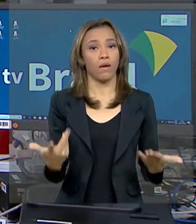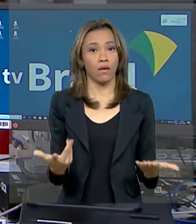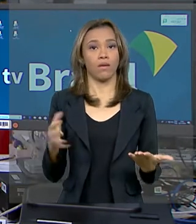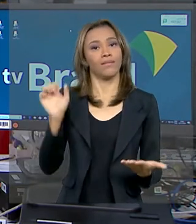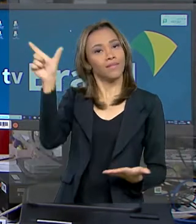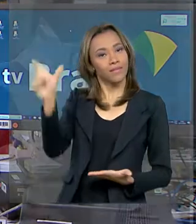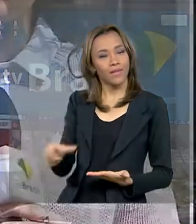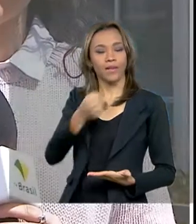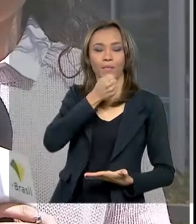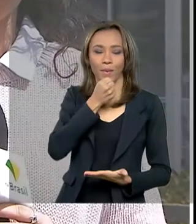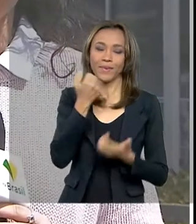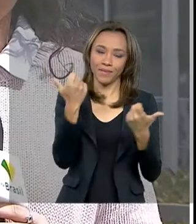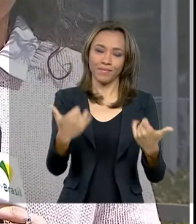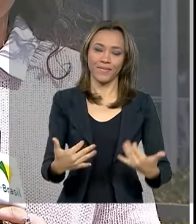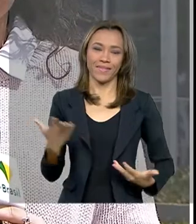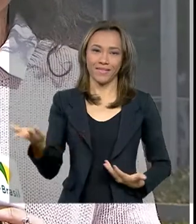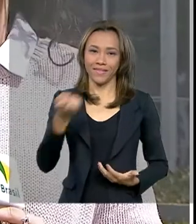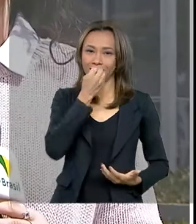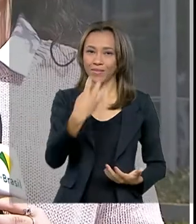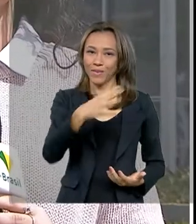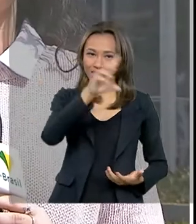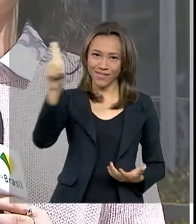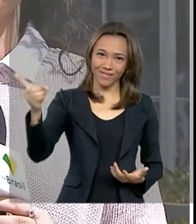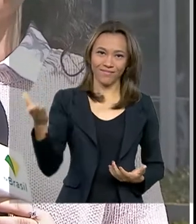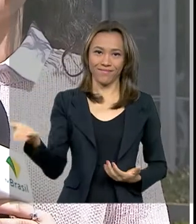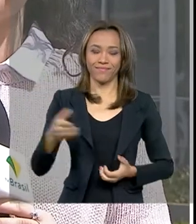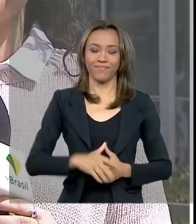Karen conta pra gente. Luana, bom dia para você.